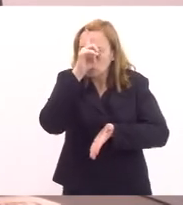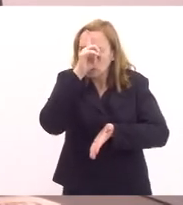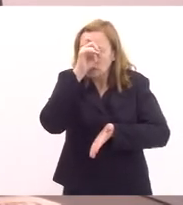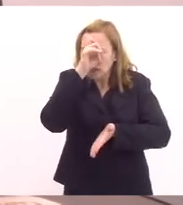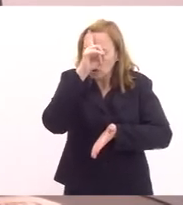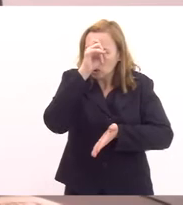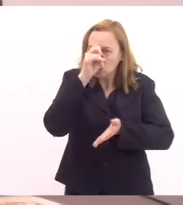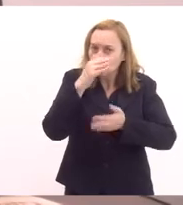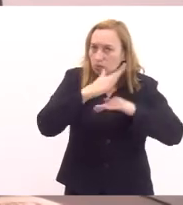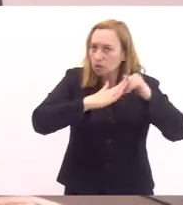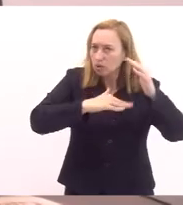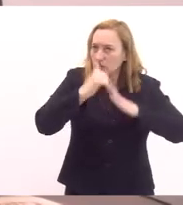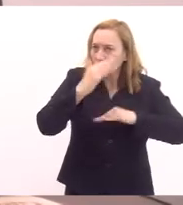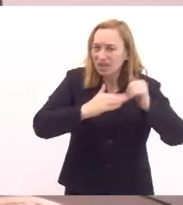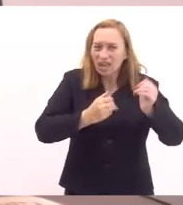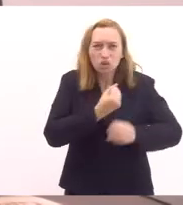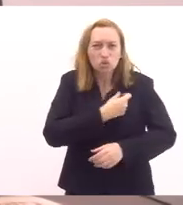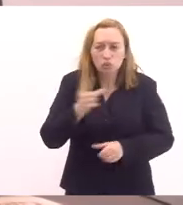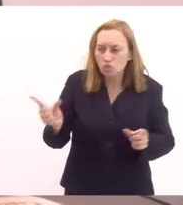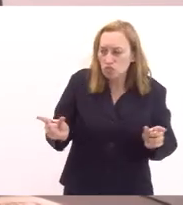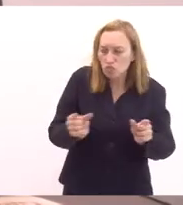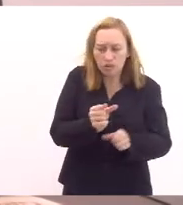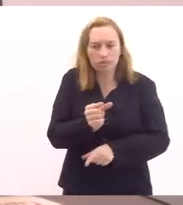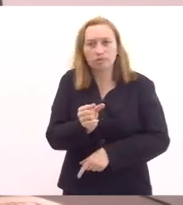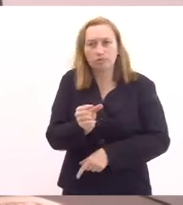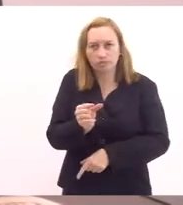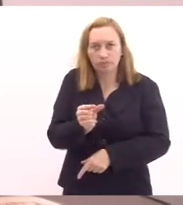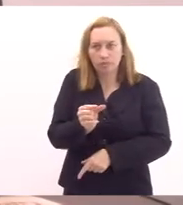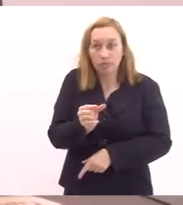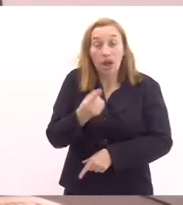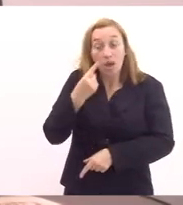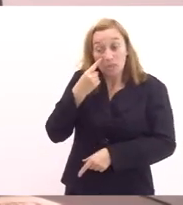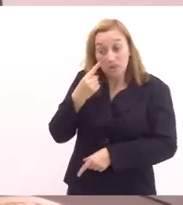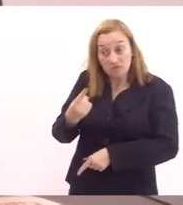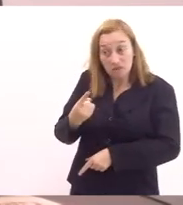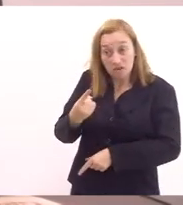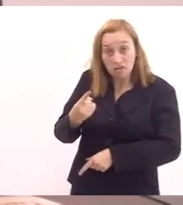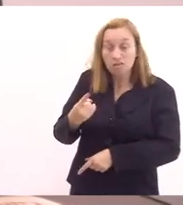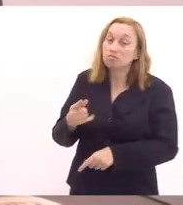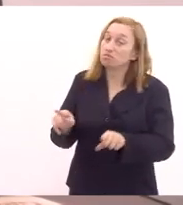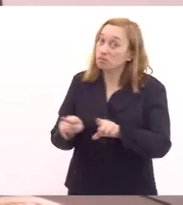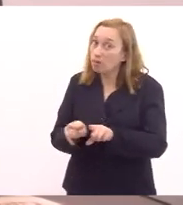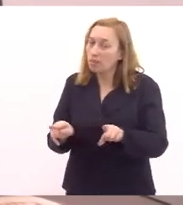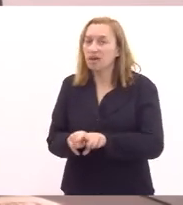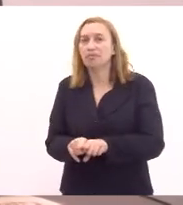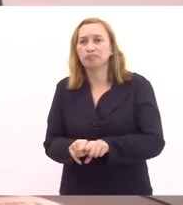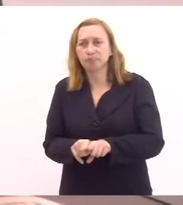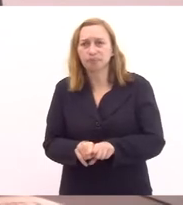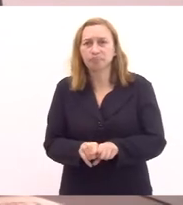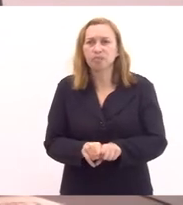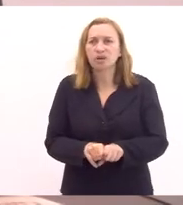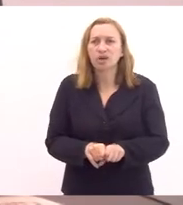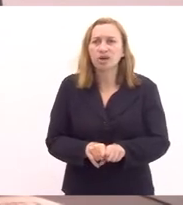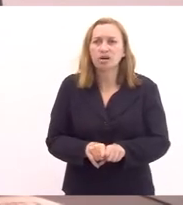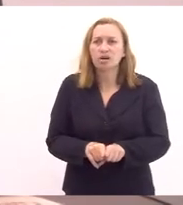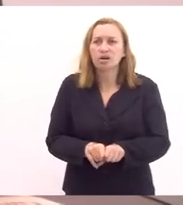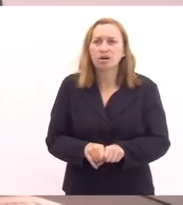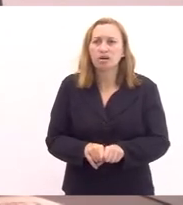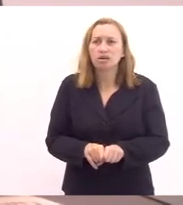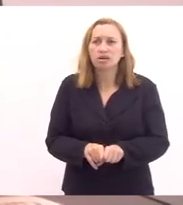profissionais em número insuficiente do a gente precisa tá de olho nisso também os